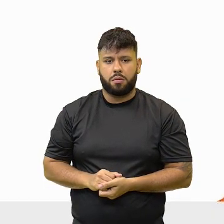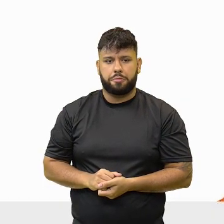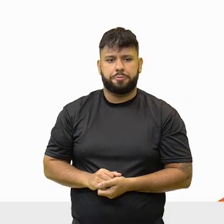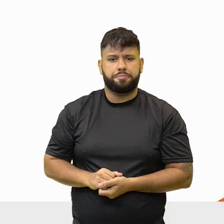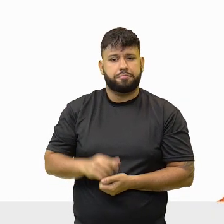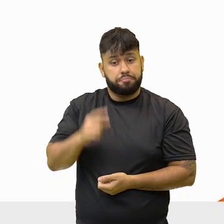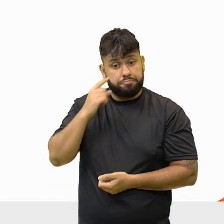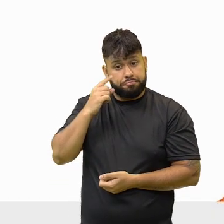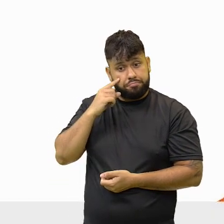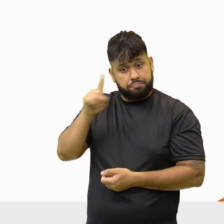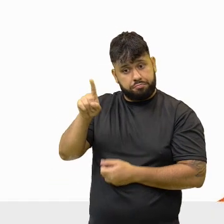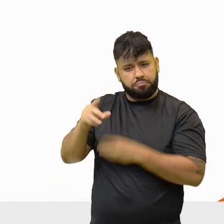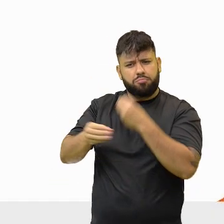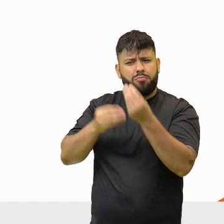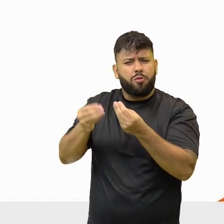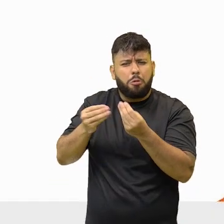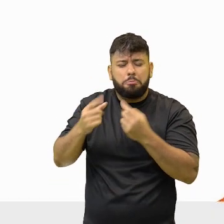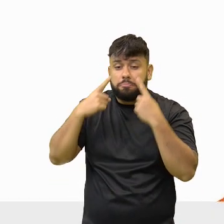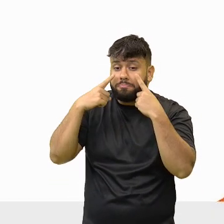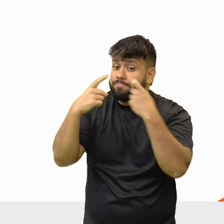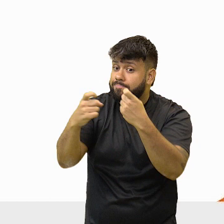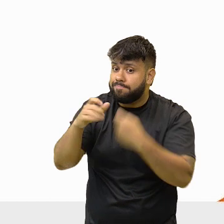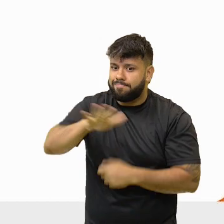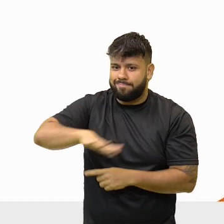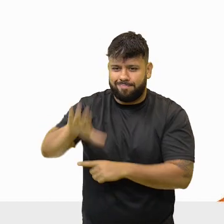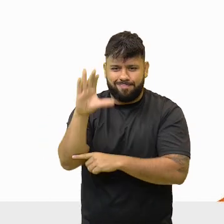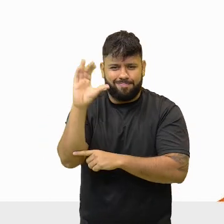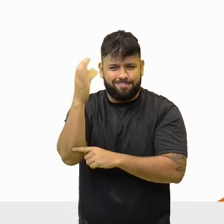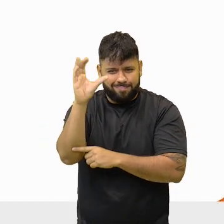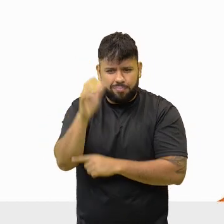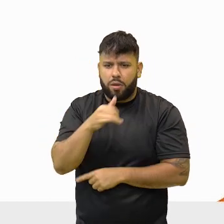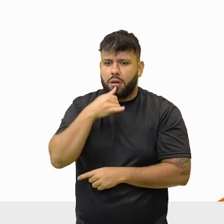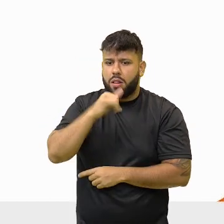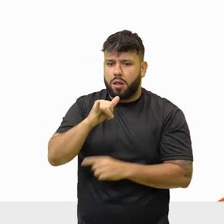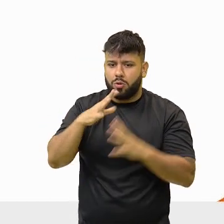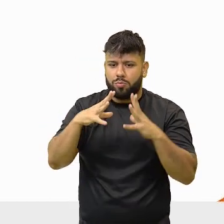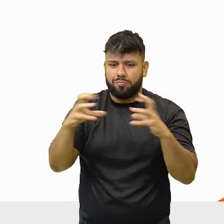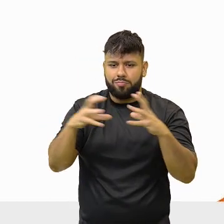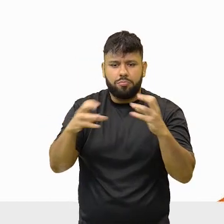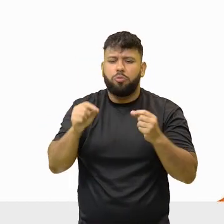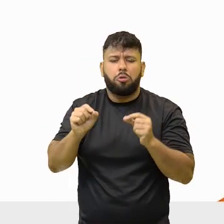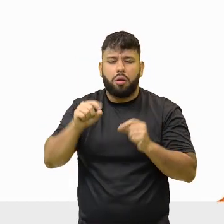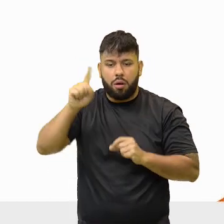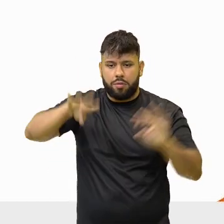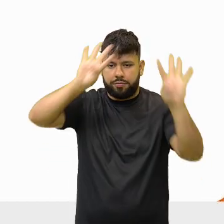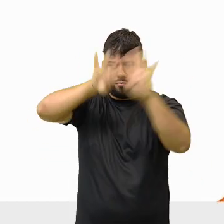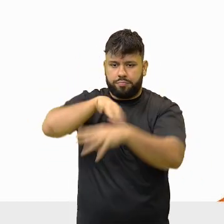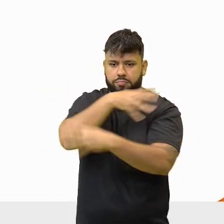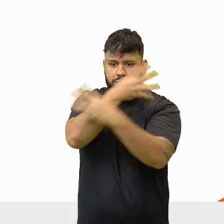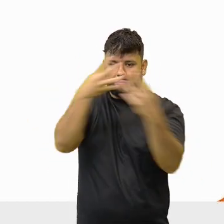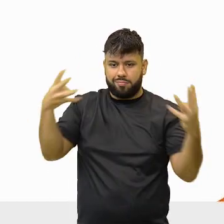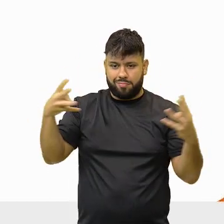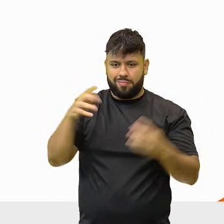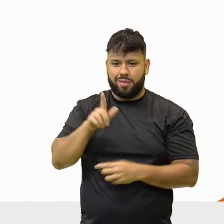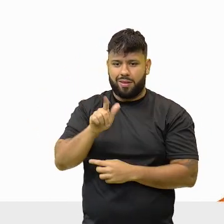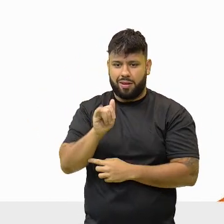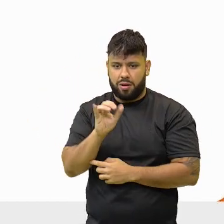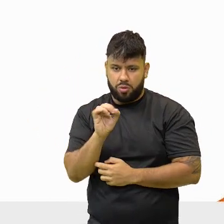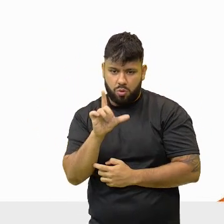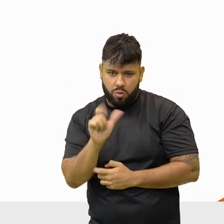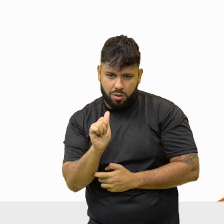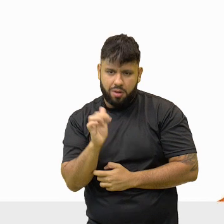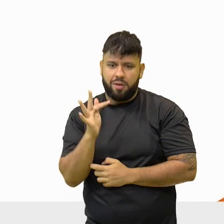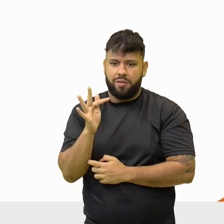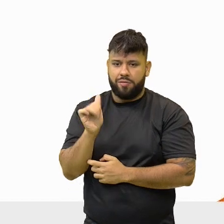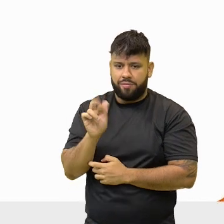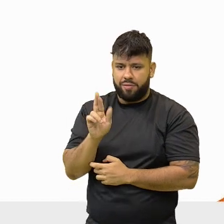Um dos dispositivos mais interessantes da ciência do eletromagnetismo é a gaiola de Faraday. Na imagem, pode-se observar uma pessoa no interior